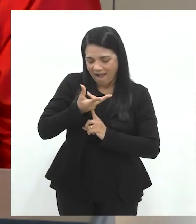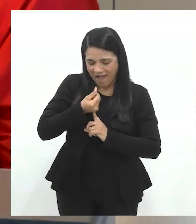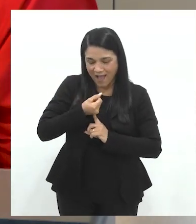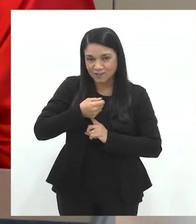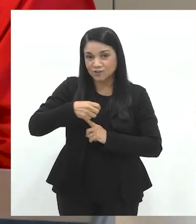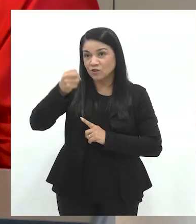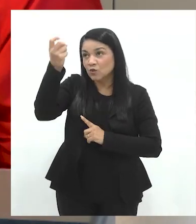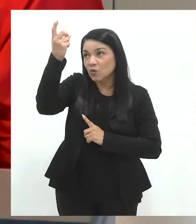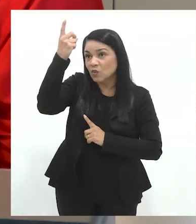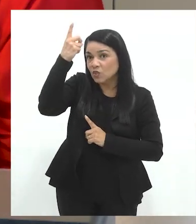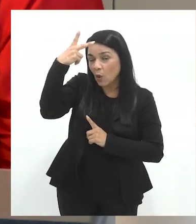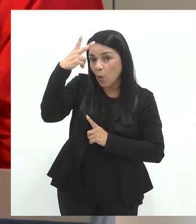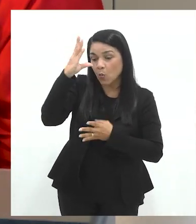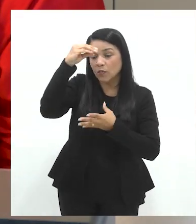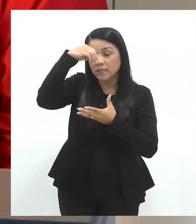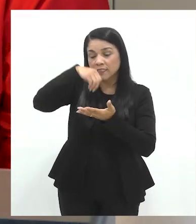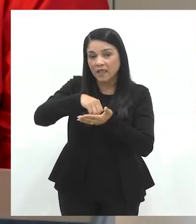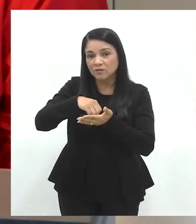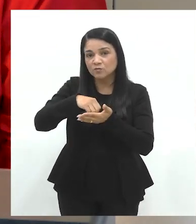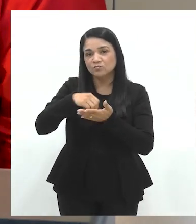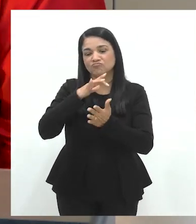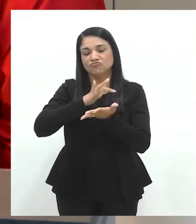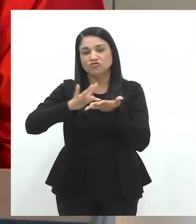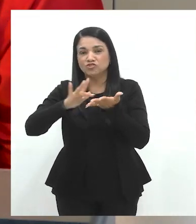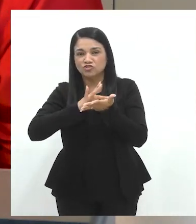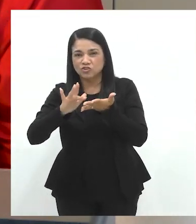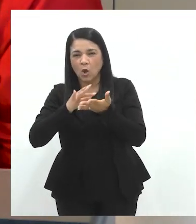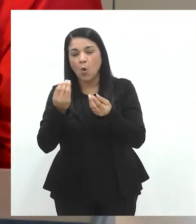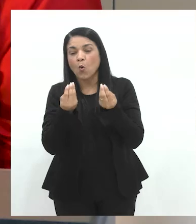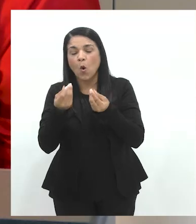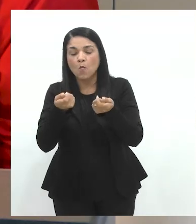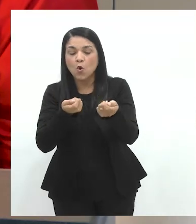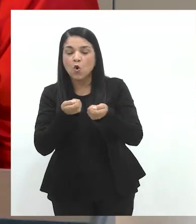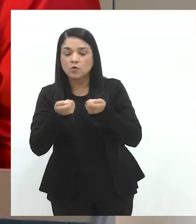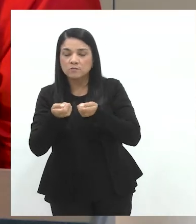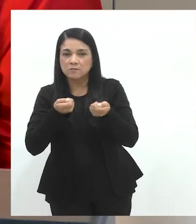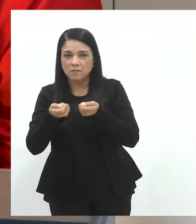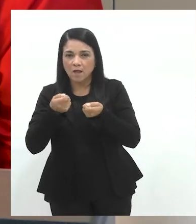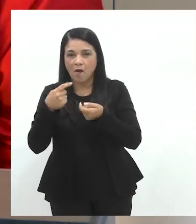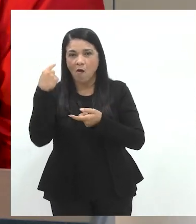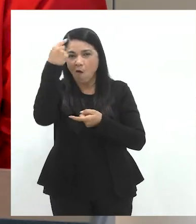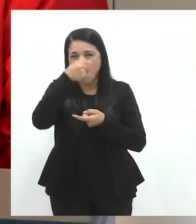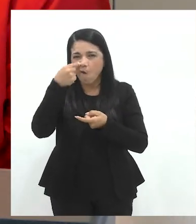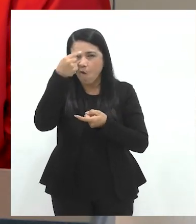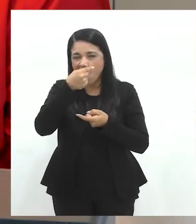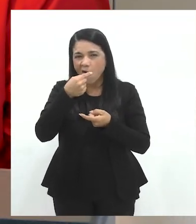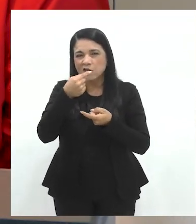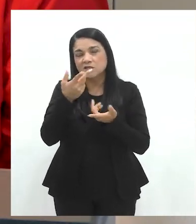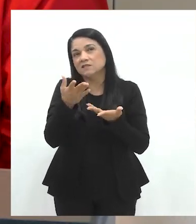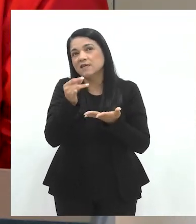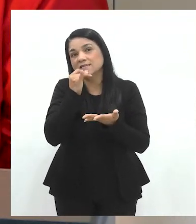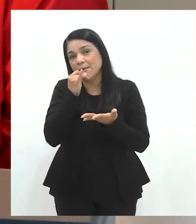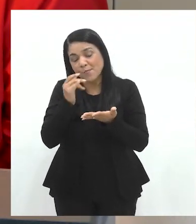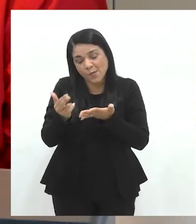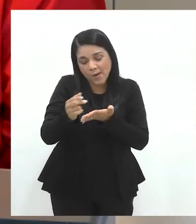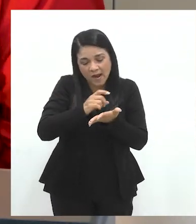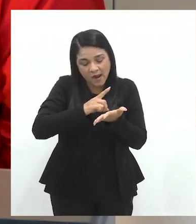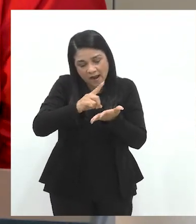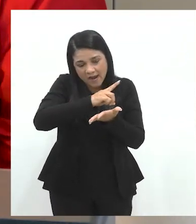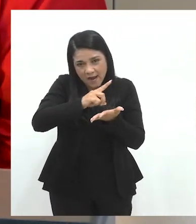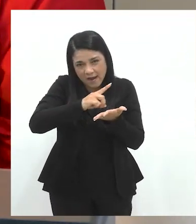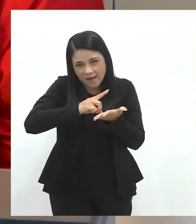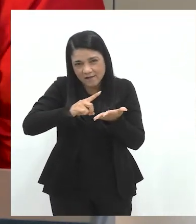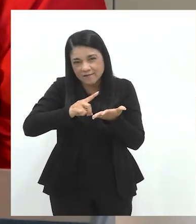dom no digital, como é que a gente pode equilibrar isso? Essas horas excessivas de tela, por exemplo, desenhando, fazendo algum tipo de